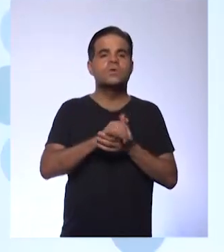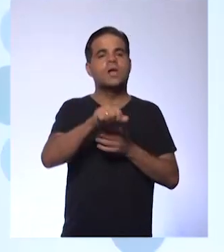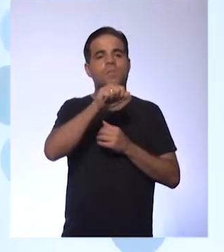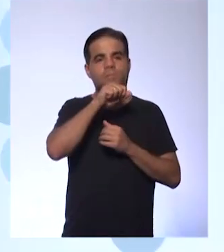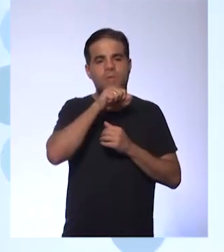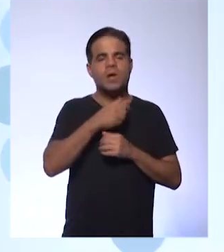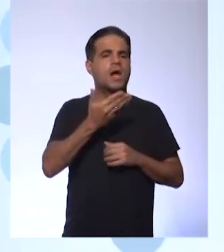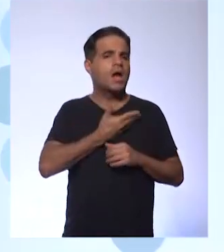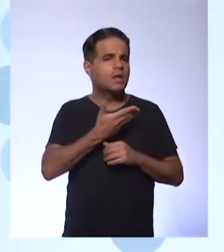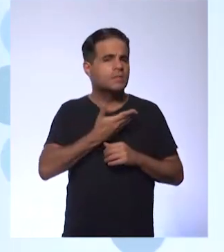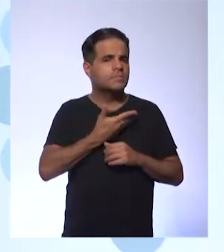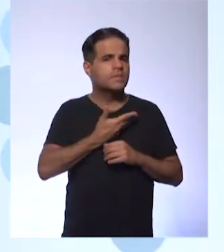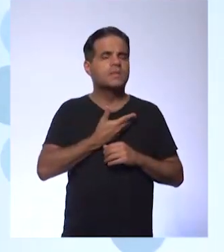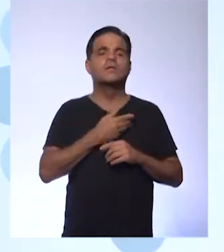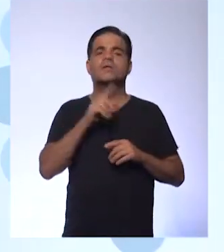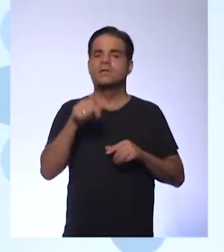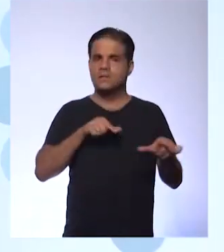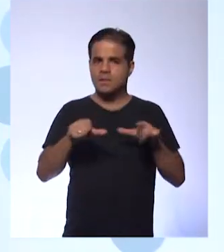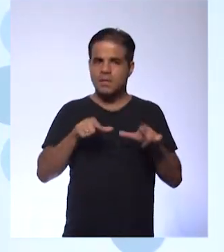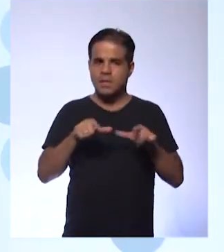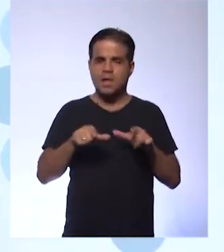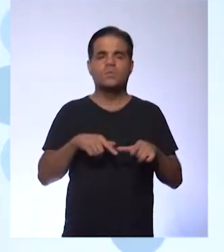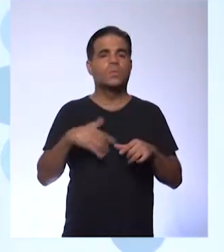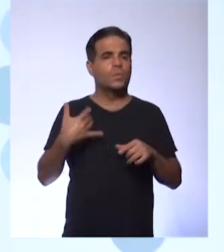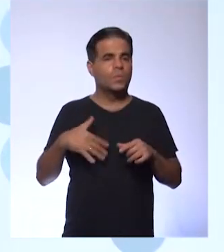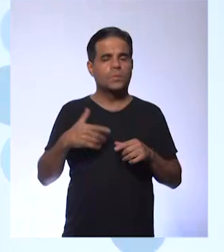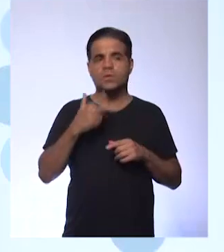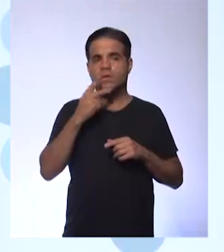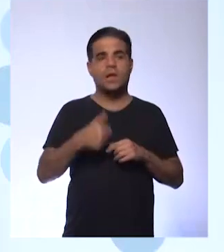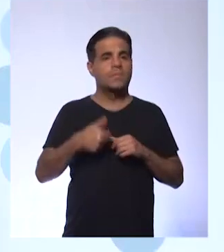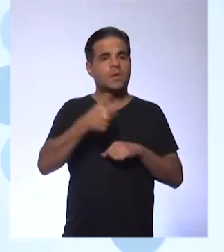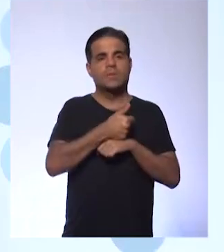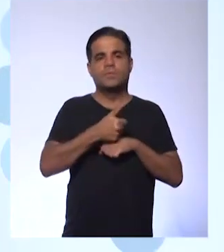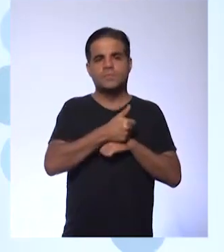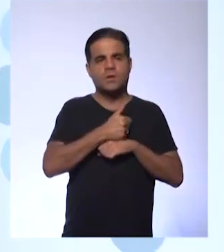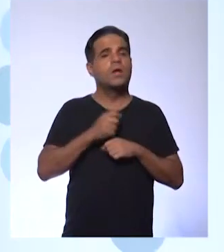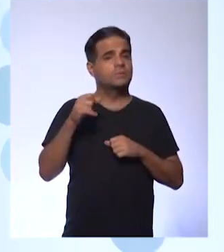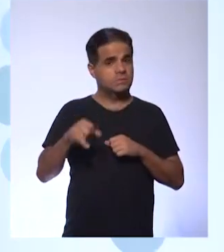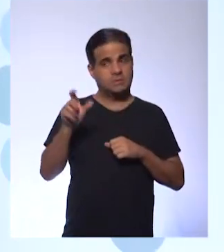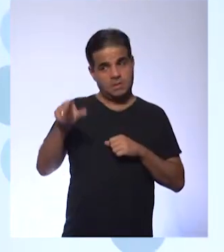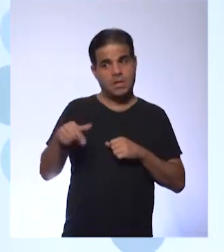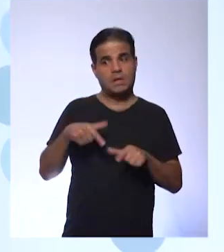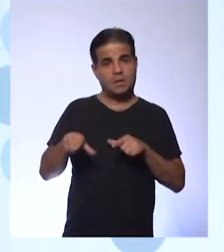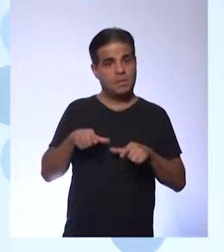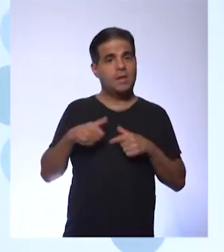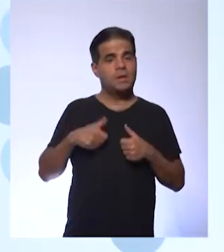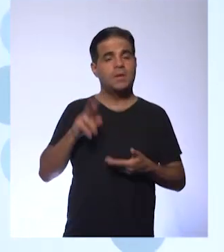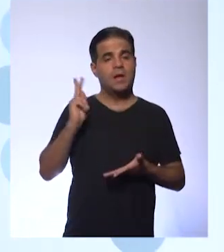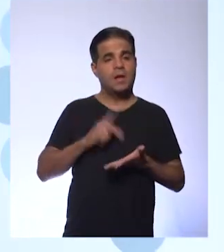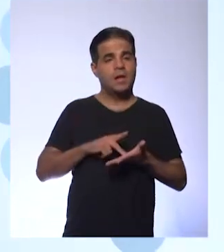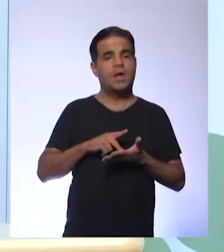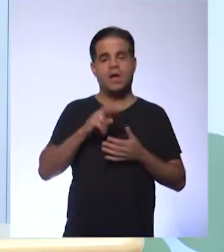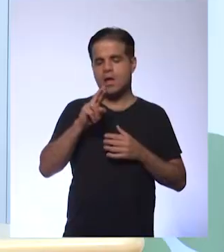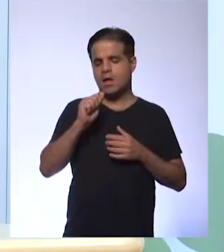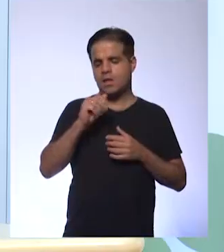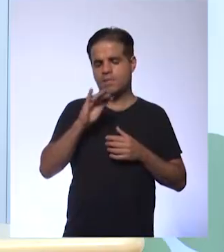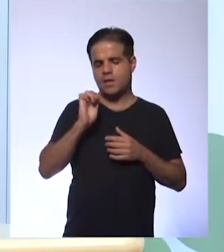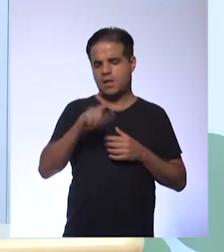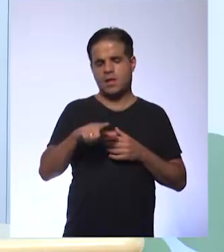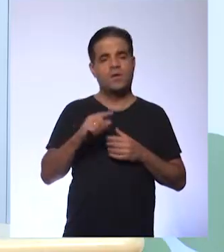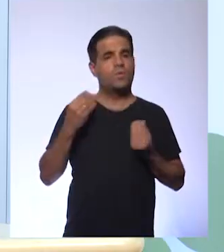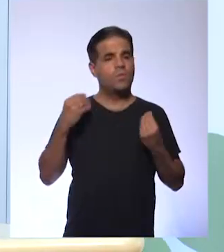mãe, amiga e trabalhadora. Quando fala da melhor profissional, sim, ela é Sim. trabalhadora, real. Rafael também